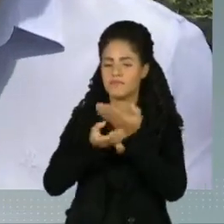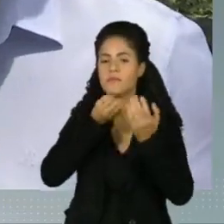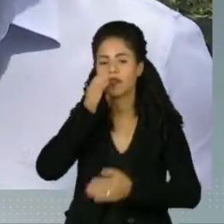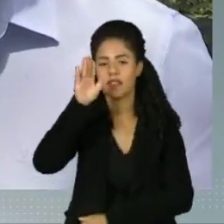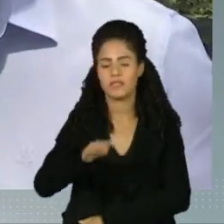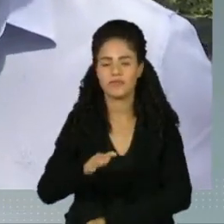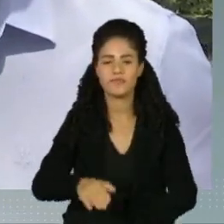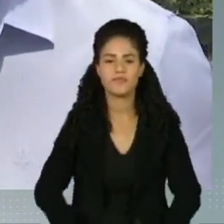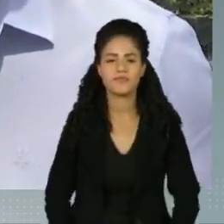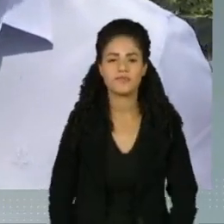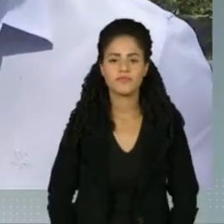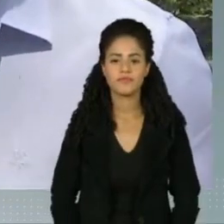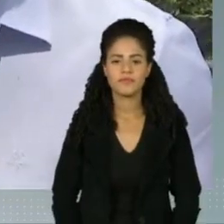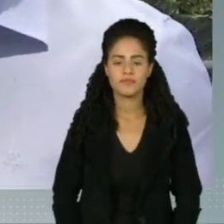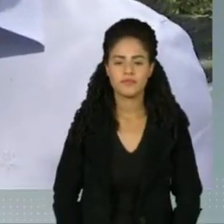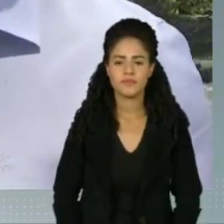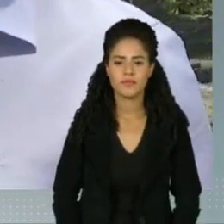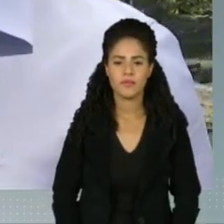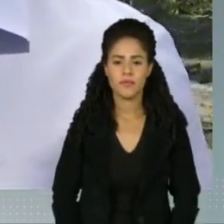Eduardo.